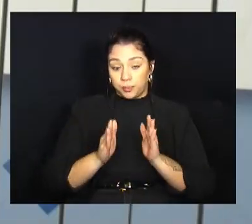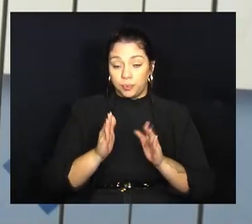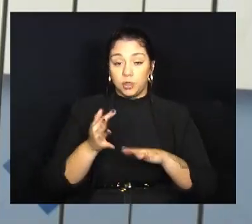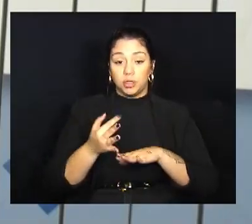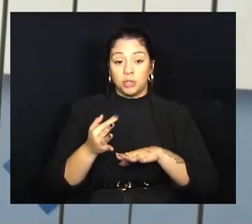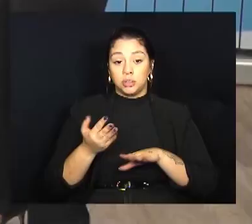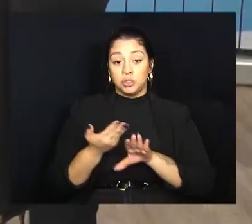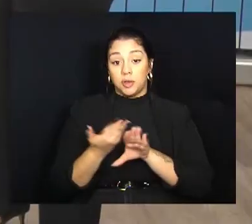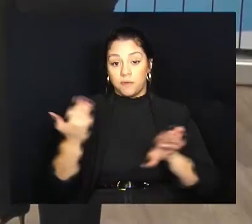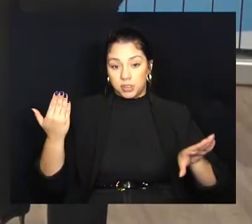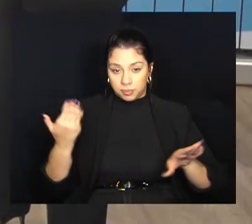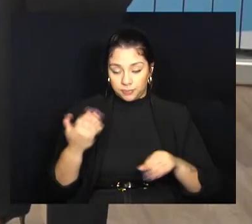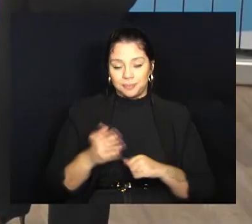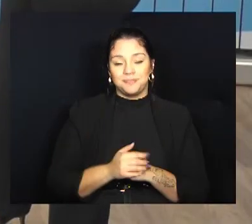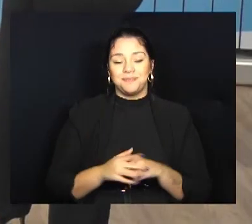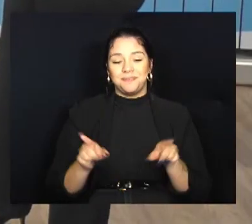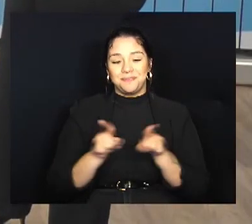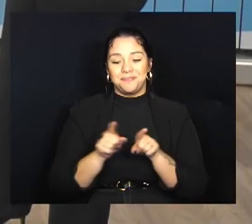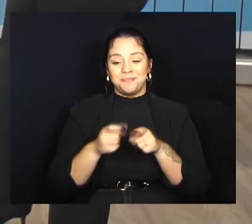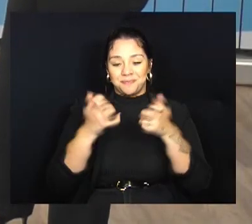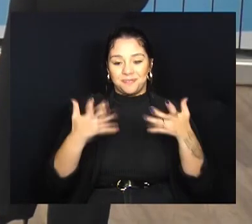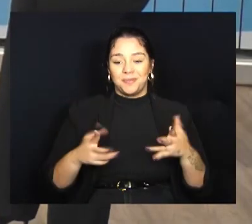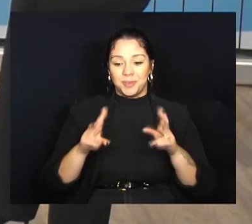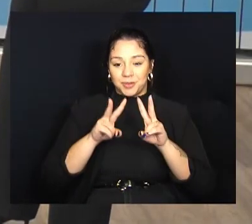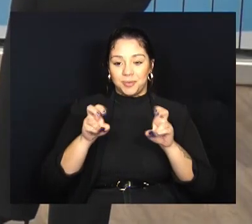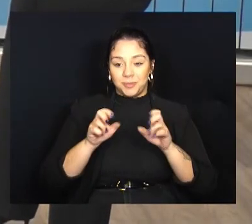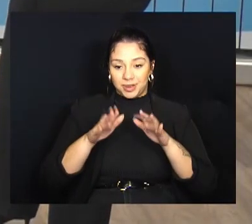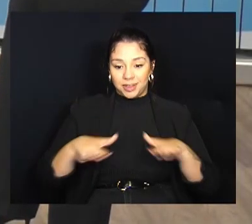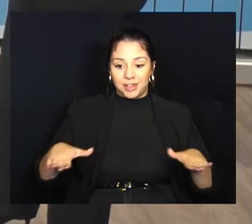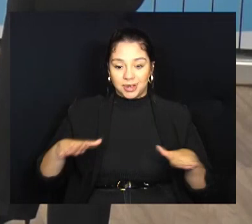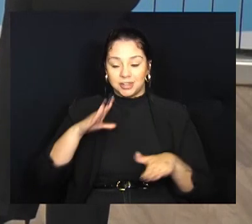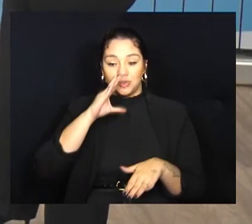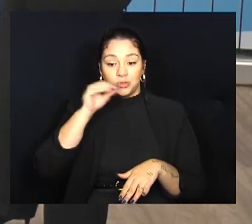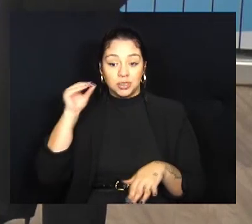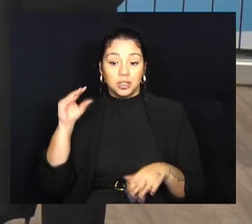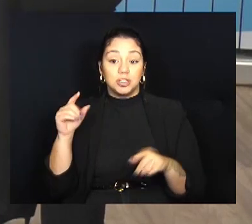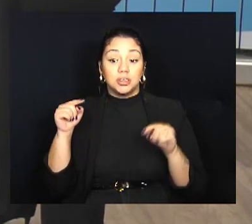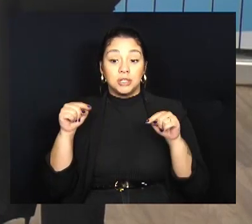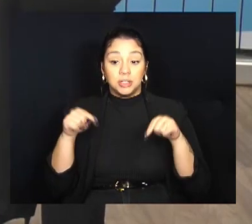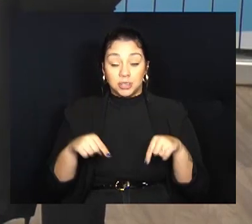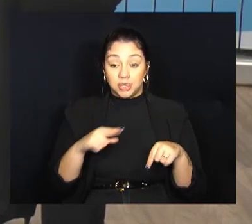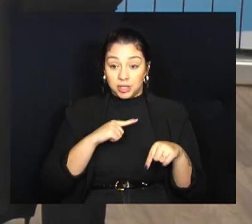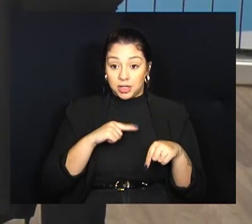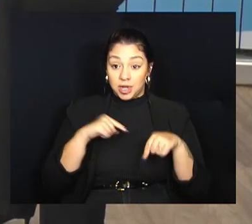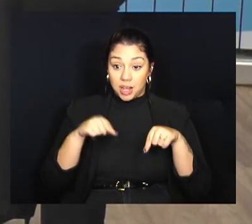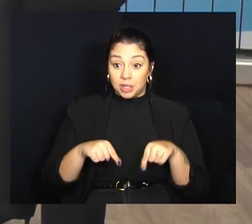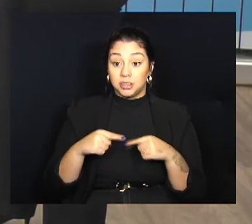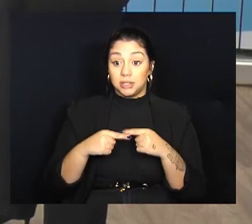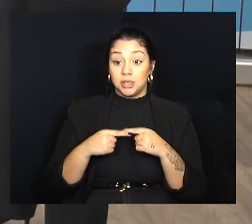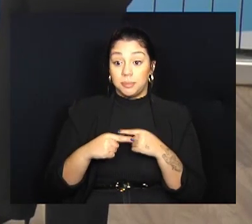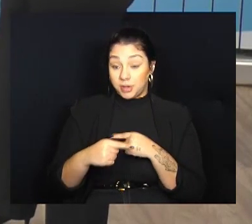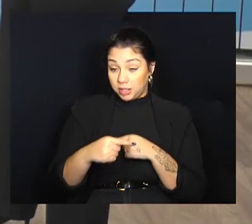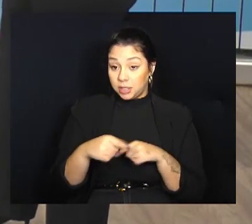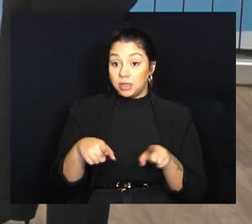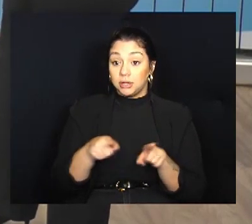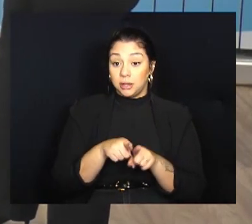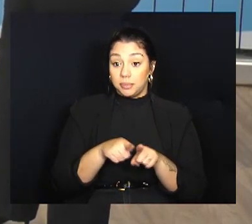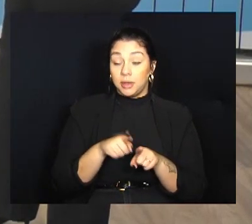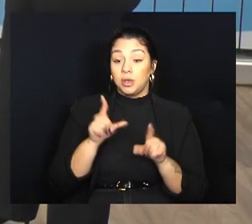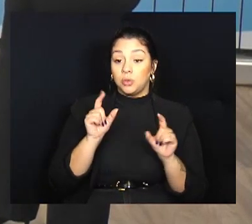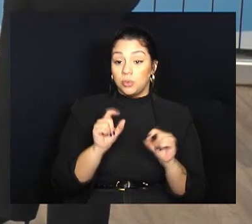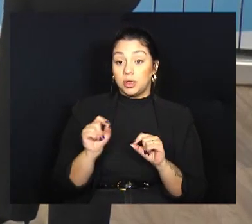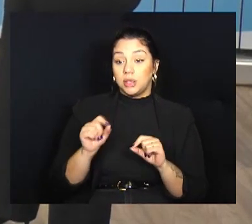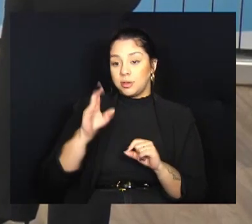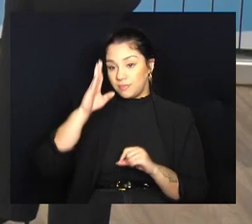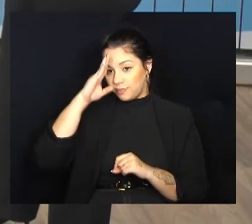gente falou aqui de criança e adolescente, Gabriel, que nós temos aqui nessa semana, inclusive, uma